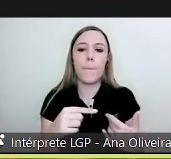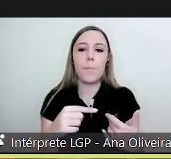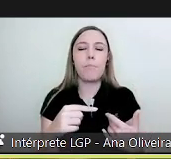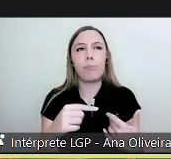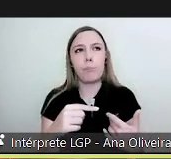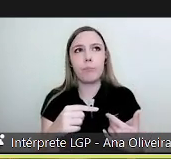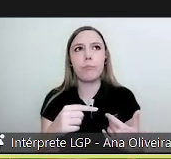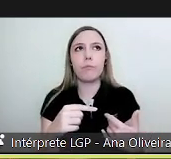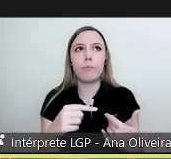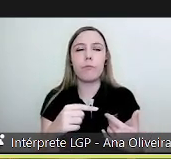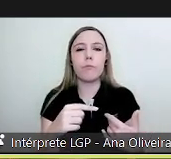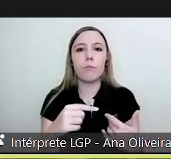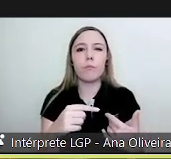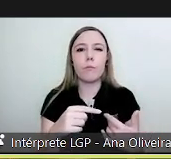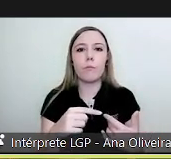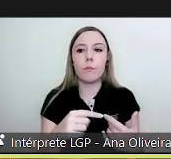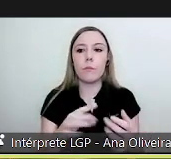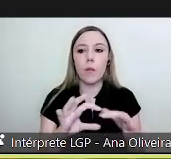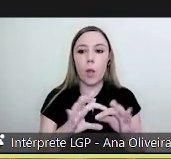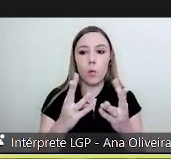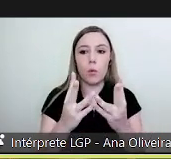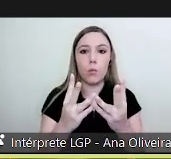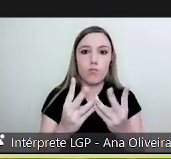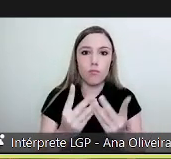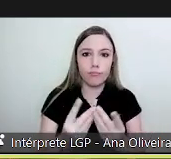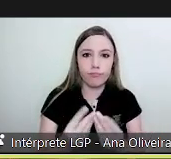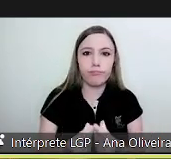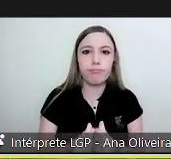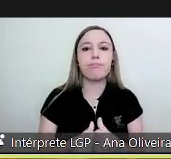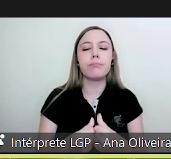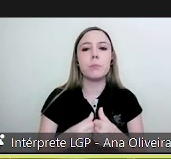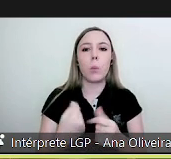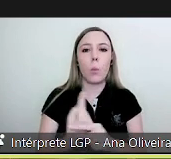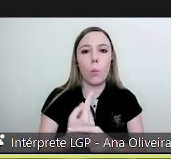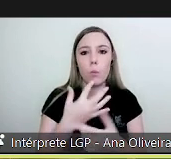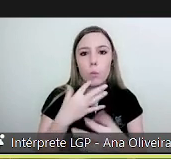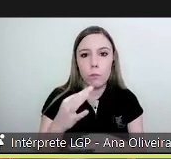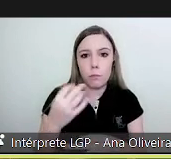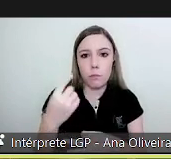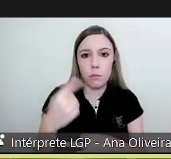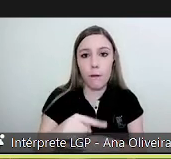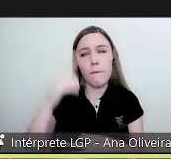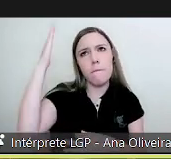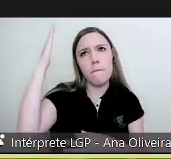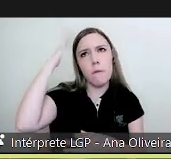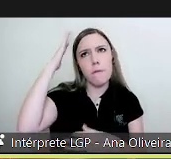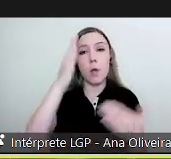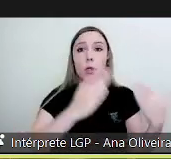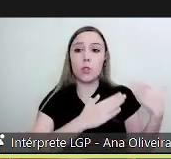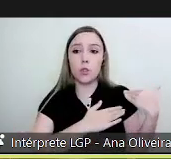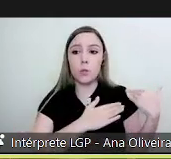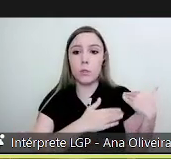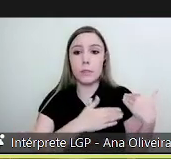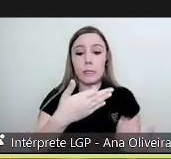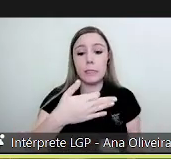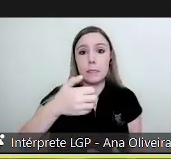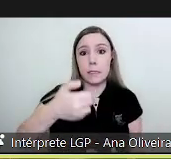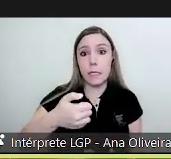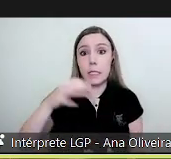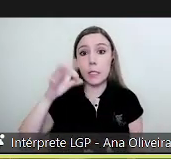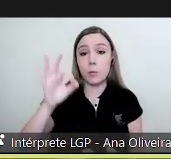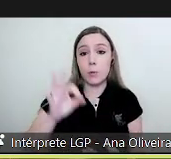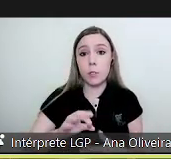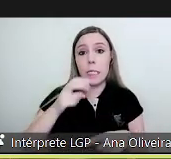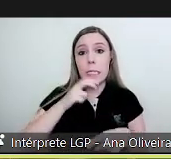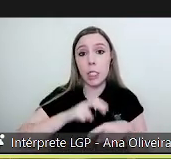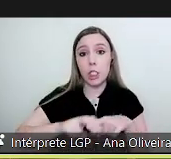grande quantidade de recursos naturais. Estima-se que são responsáveis pelo consumo de 75% da energia